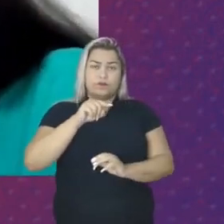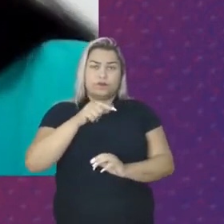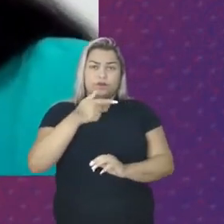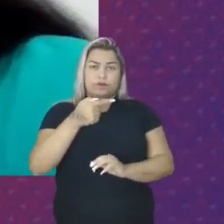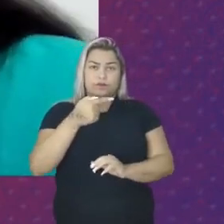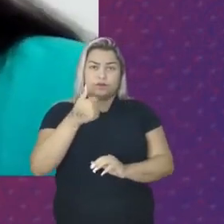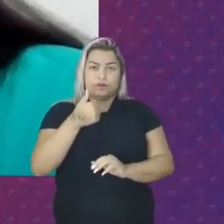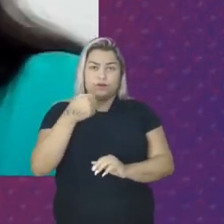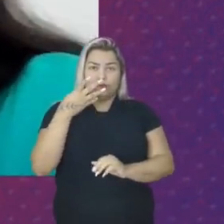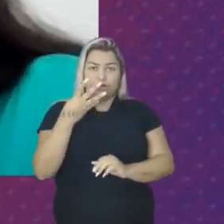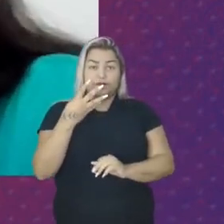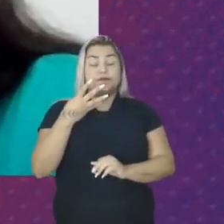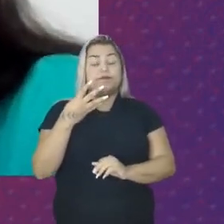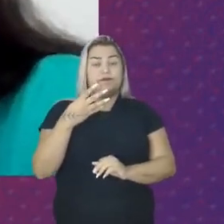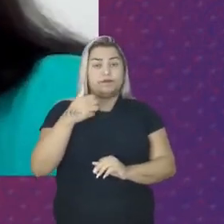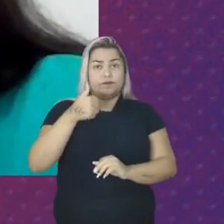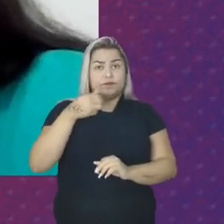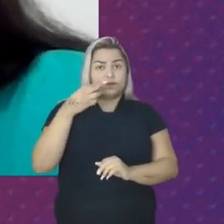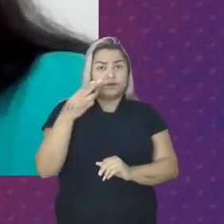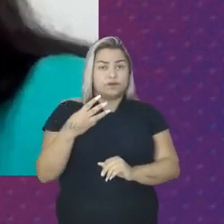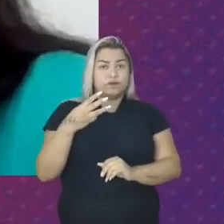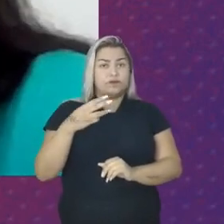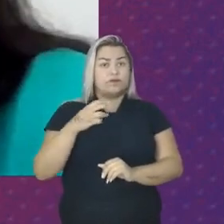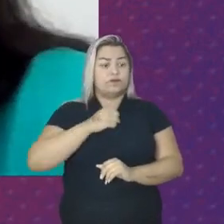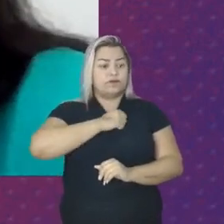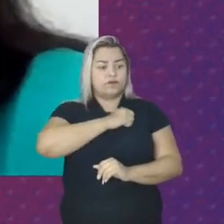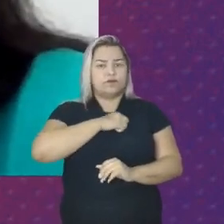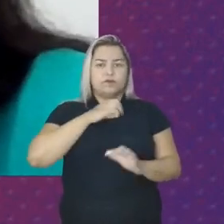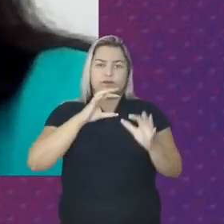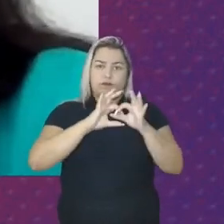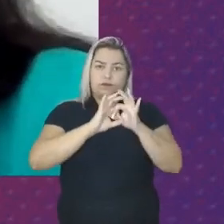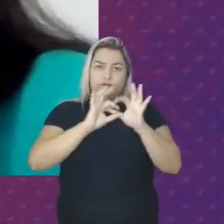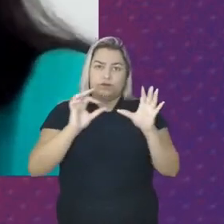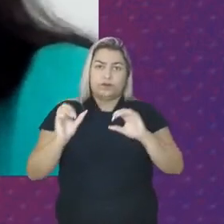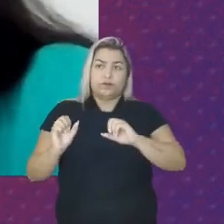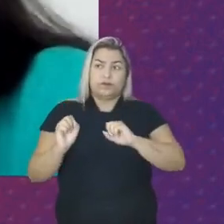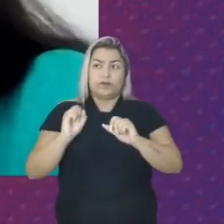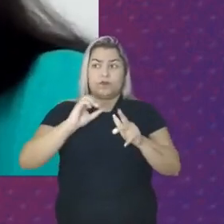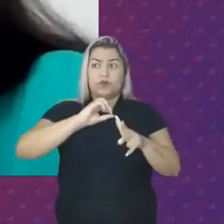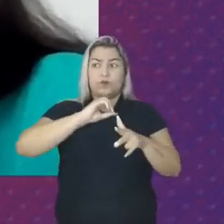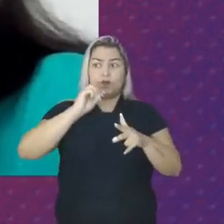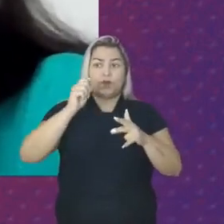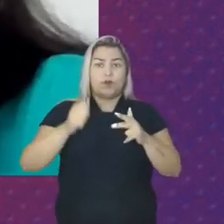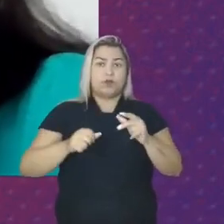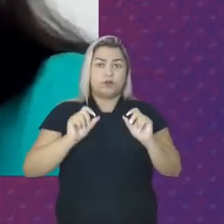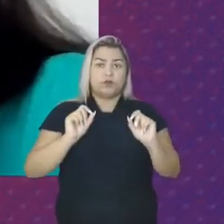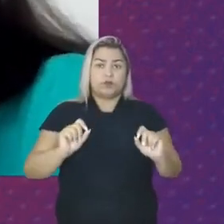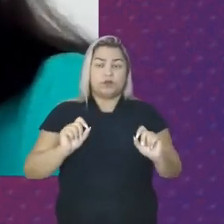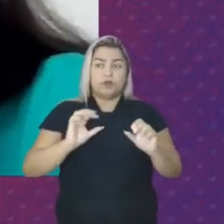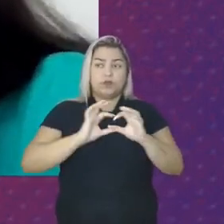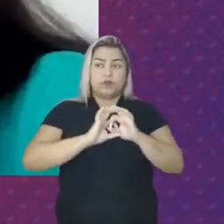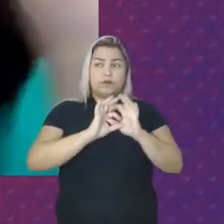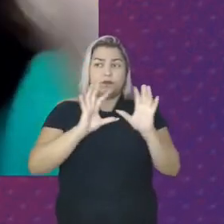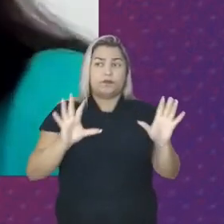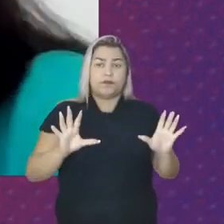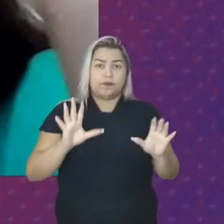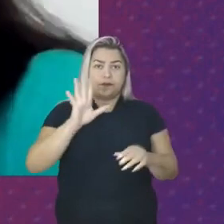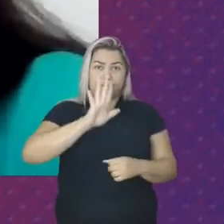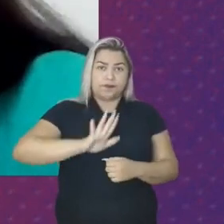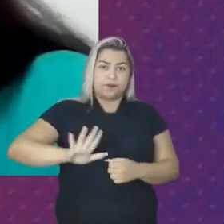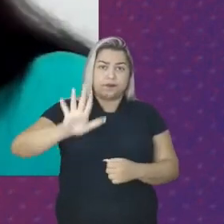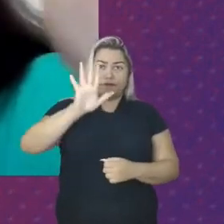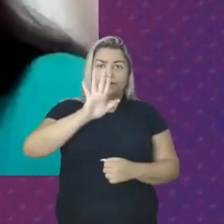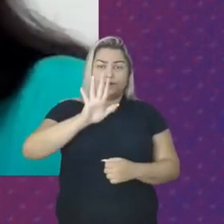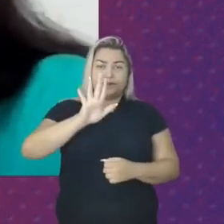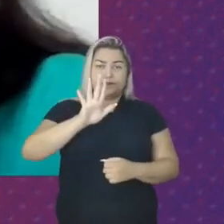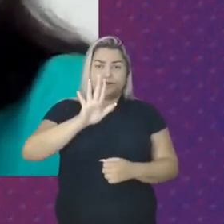10.714, de 13 de agosto de 2003, que autoriza o Poder Executivo a disponibilizar em âmbito nacional esse